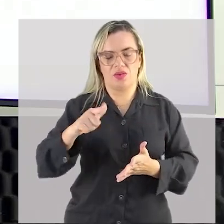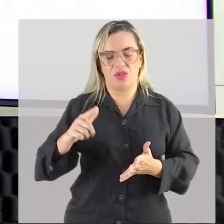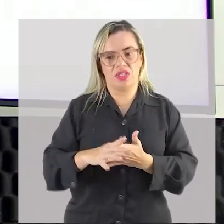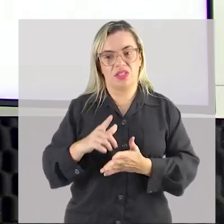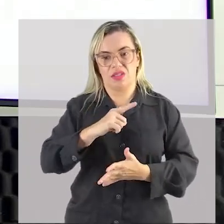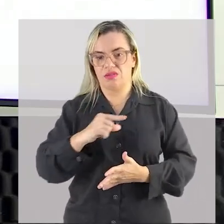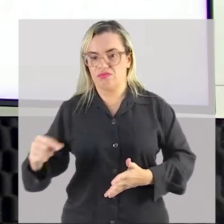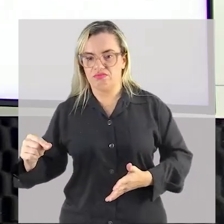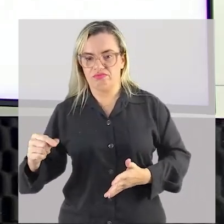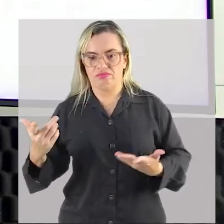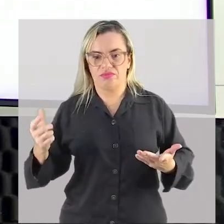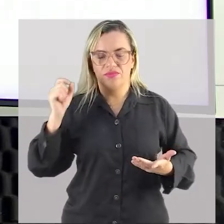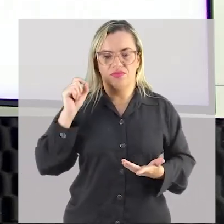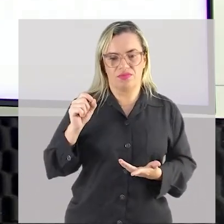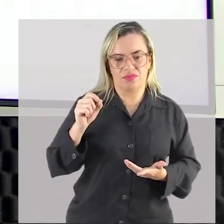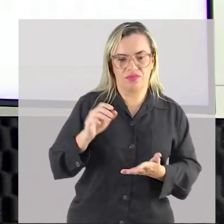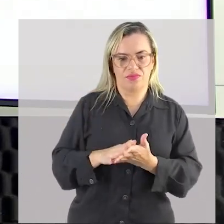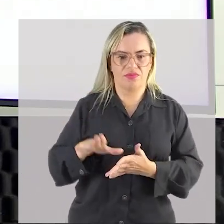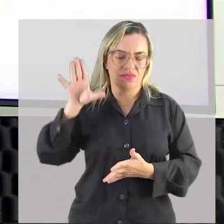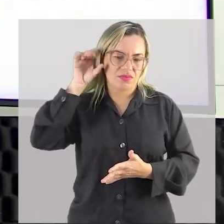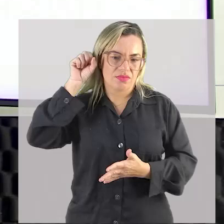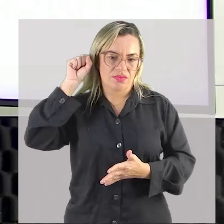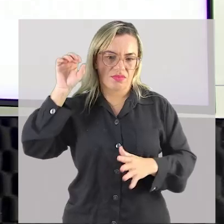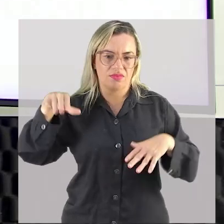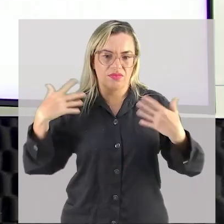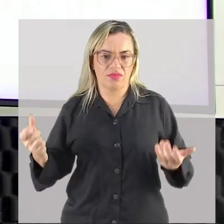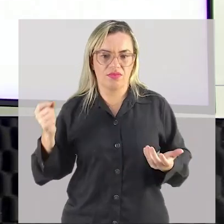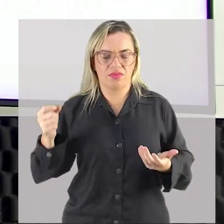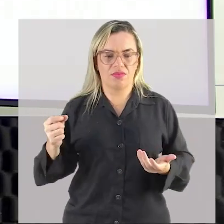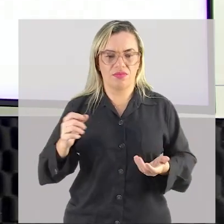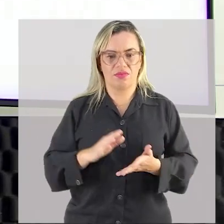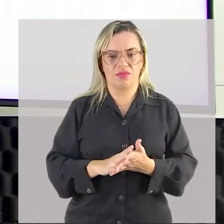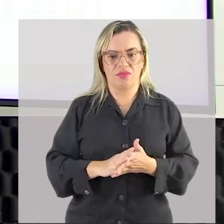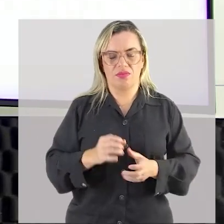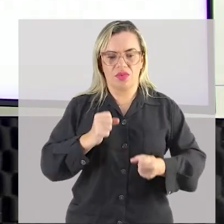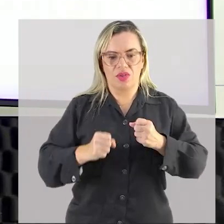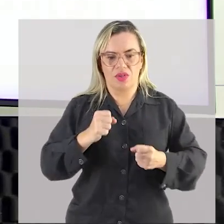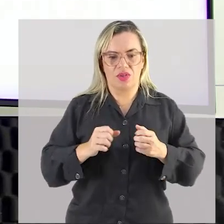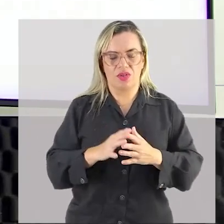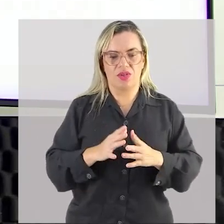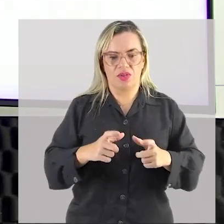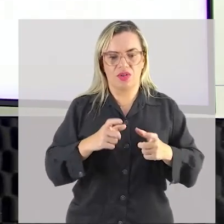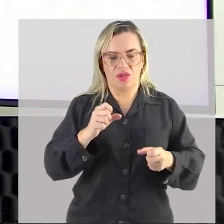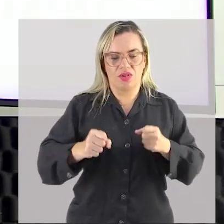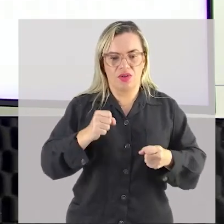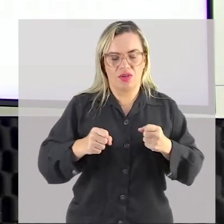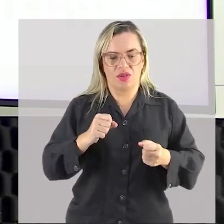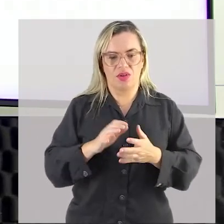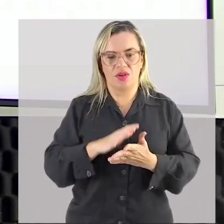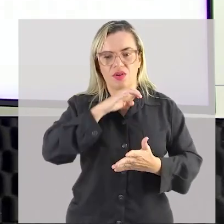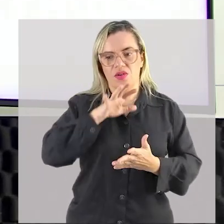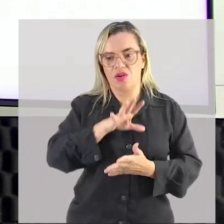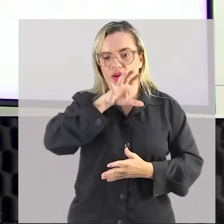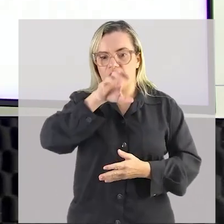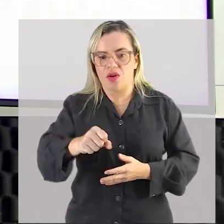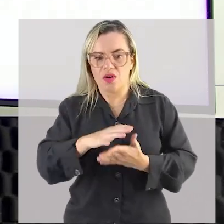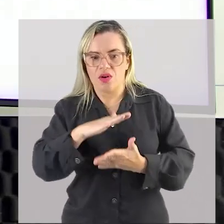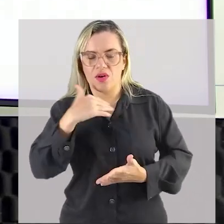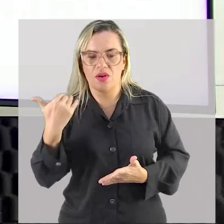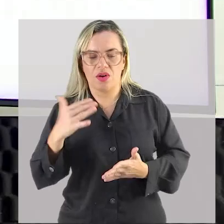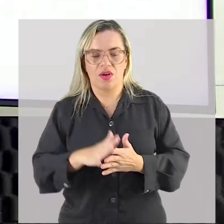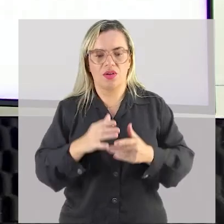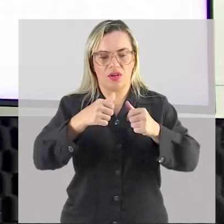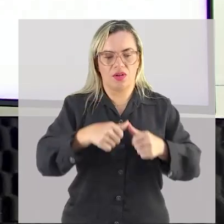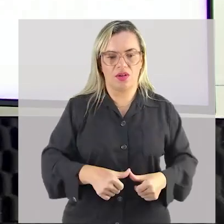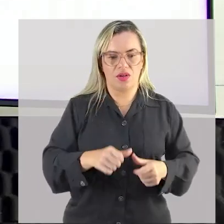saída já Ouviram isso Se correr o bicho pega ou seja se você tá no lugar se você correr o bicho vai te pega te come e te mata se